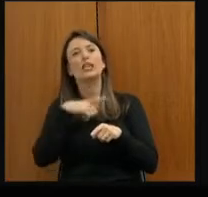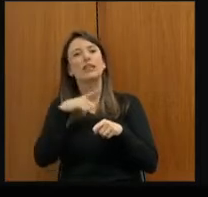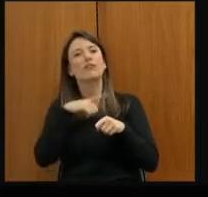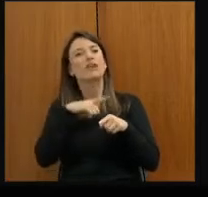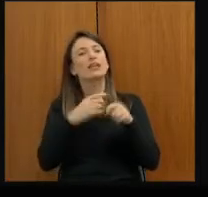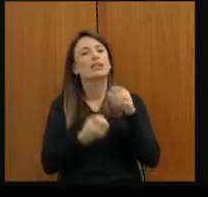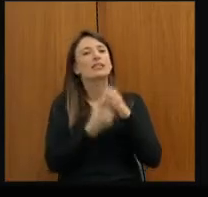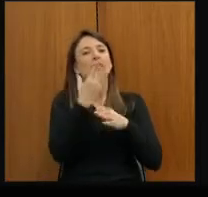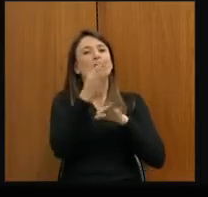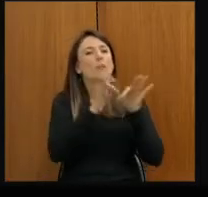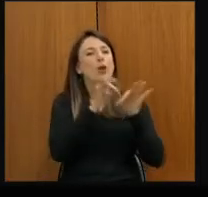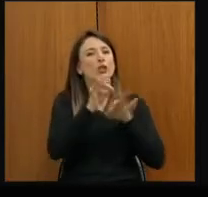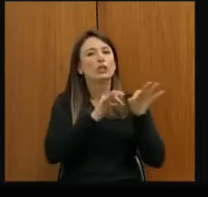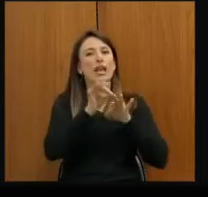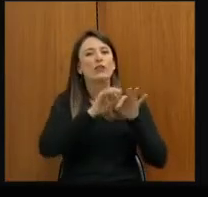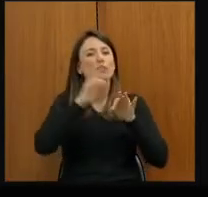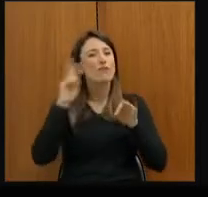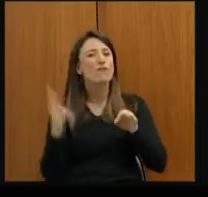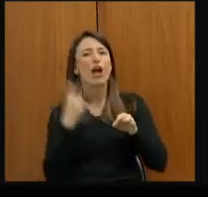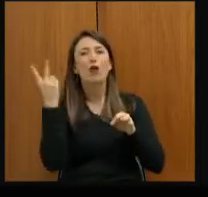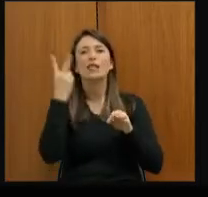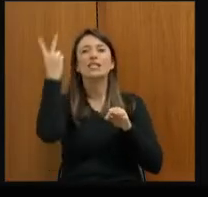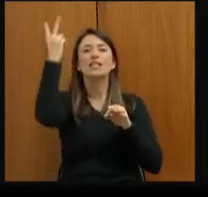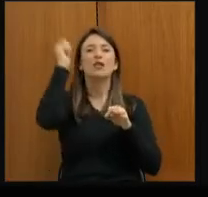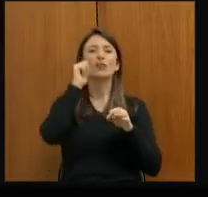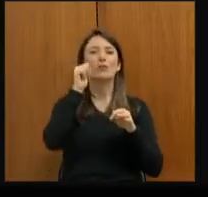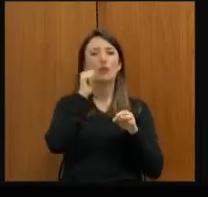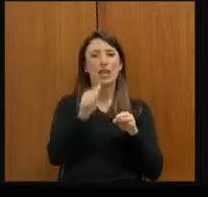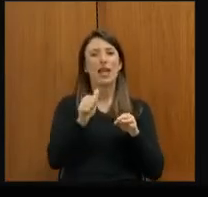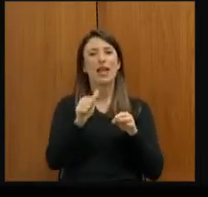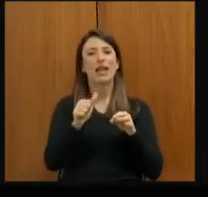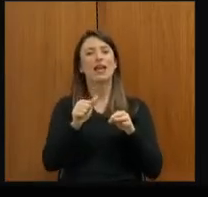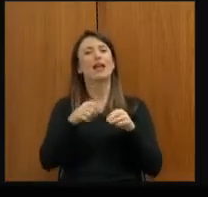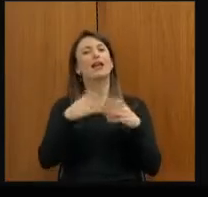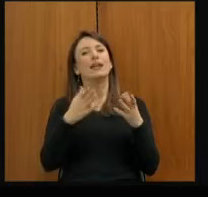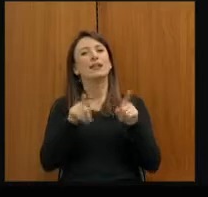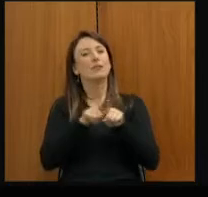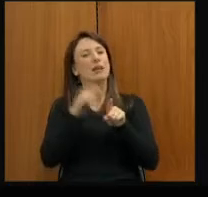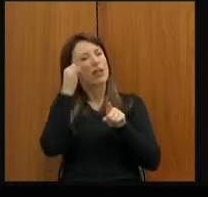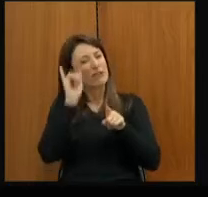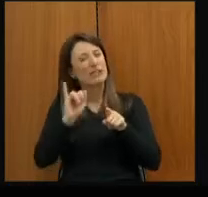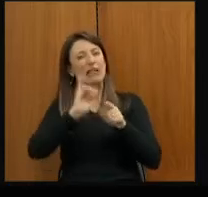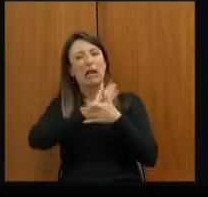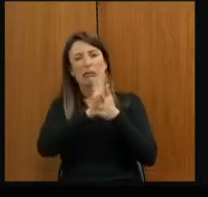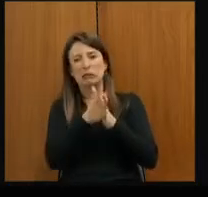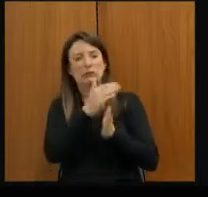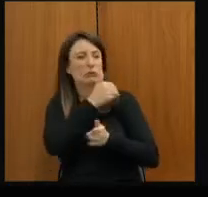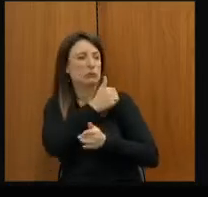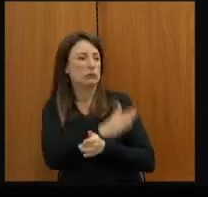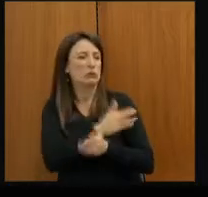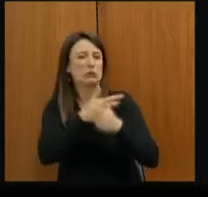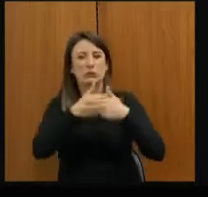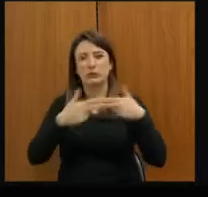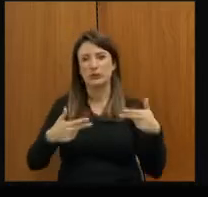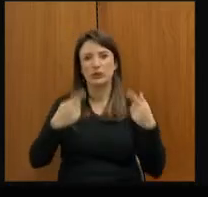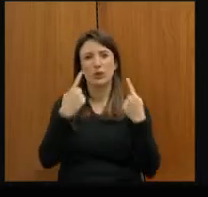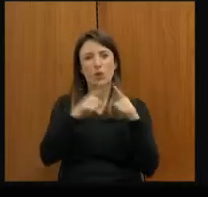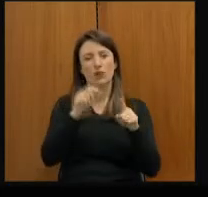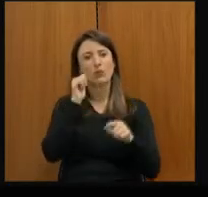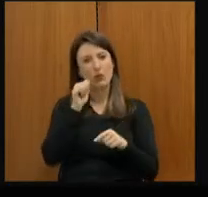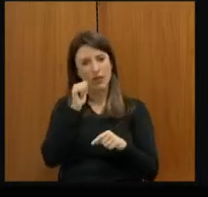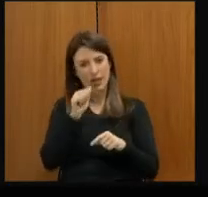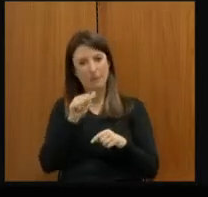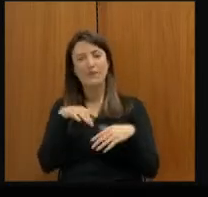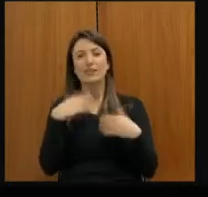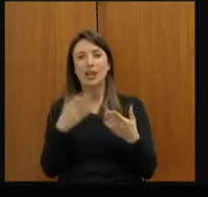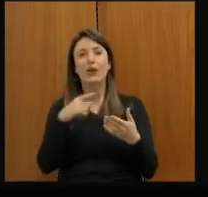mulher capacitação valorização não-discriminação então nós estamos nessa campanha atualmente